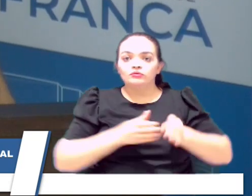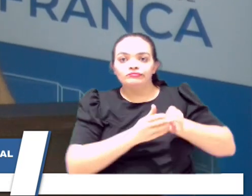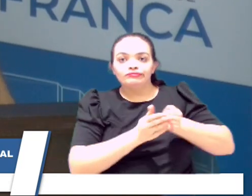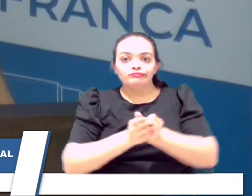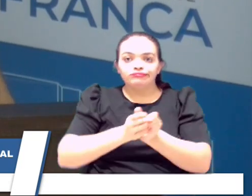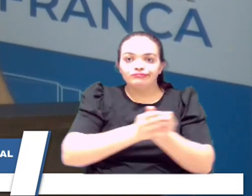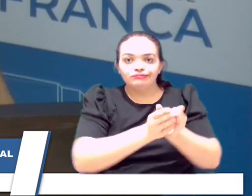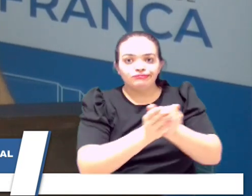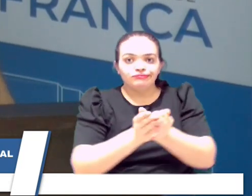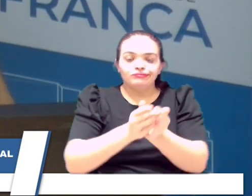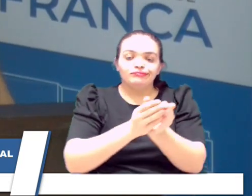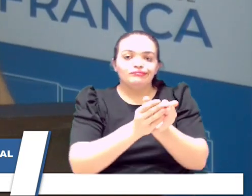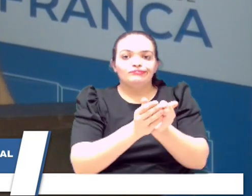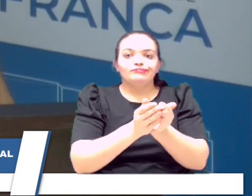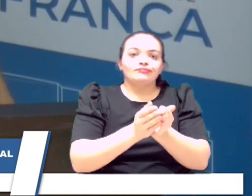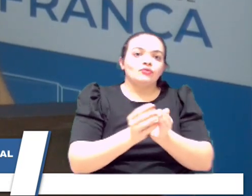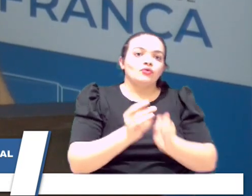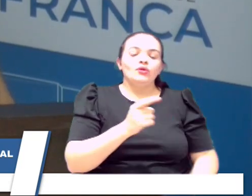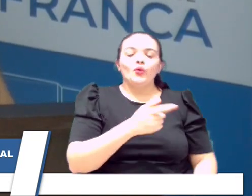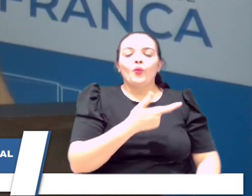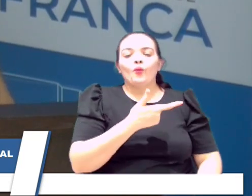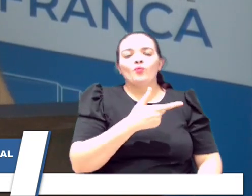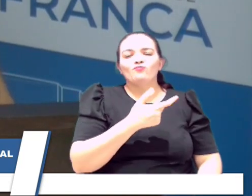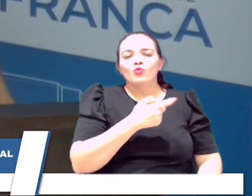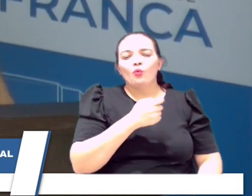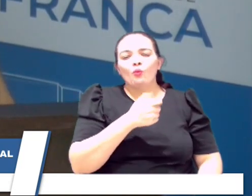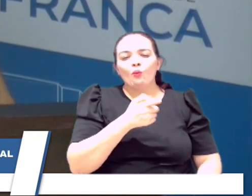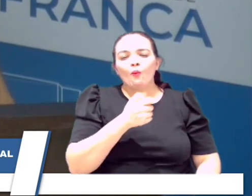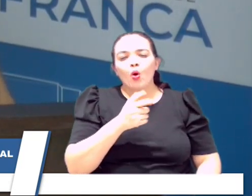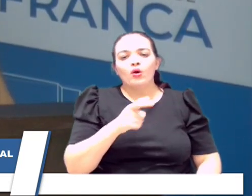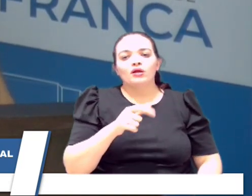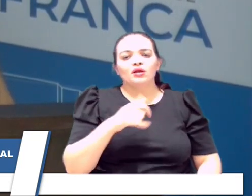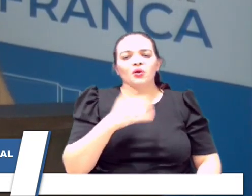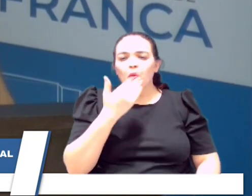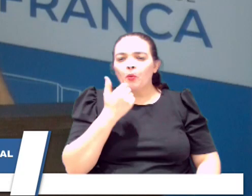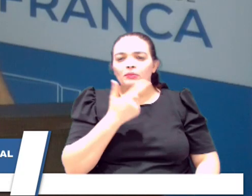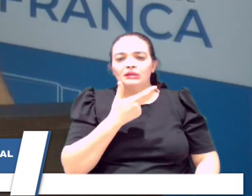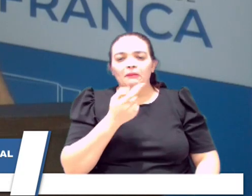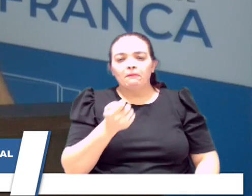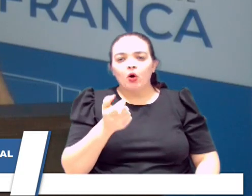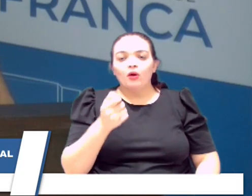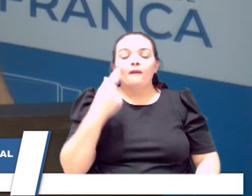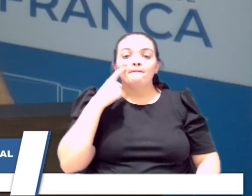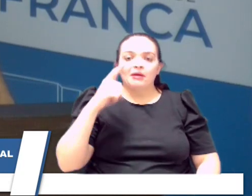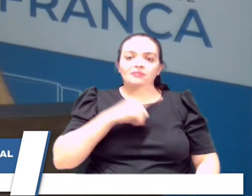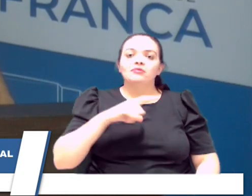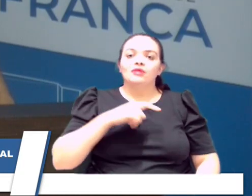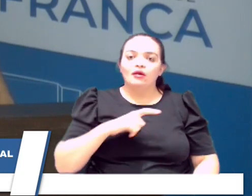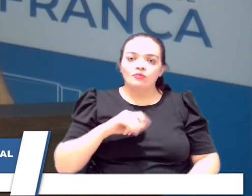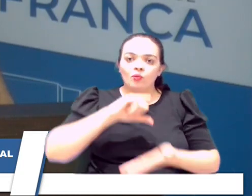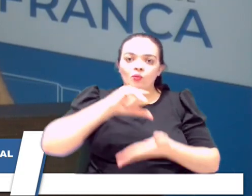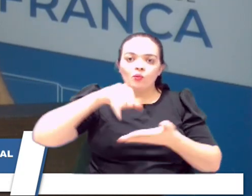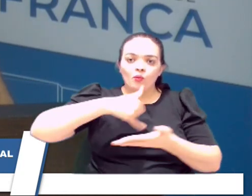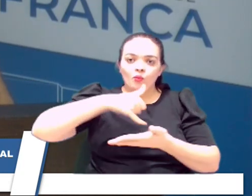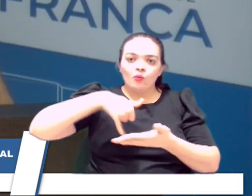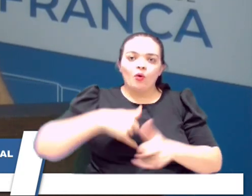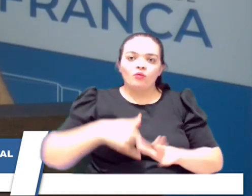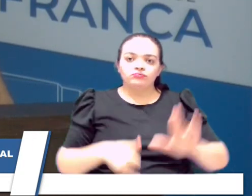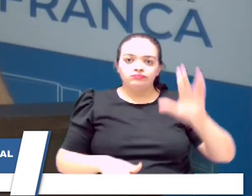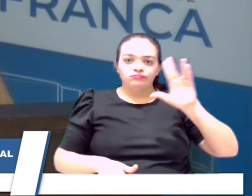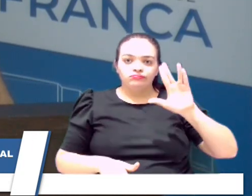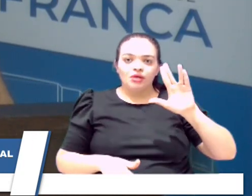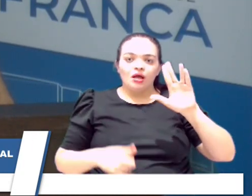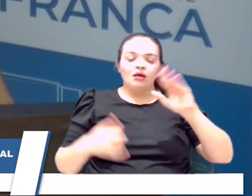chega quase nada, nem comida, mas chega o nosso óleo. Então, logo a gente vai ver um pouco sobre esses relatos.